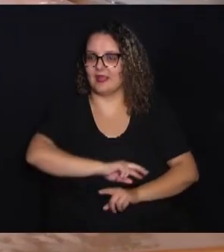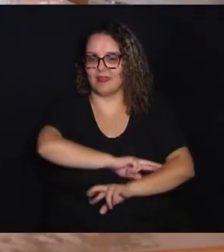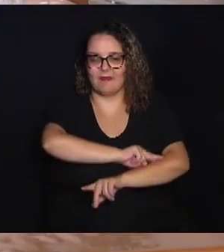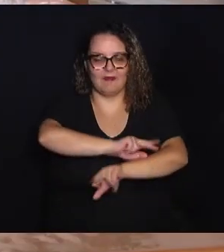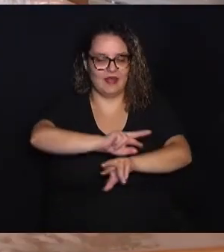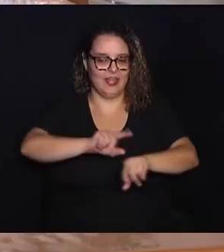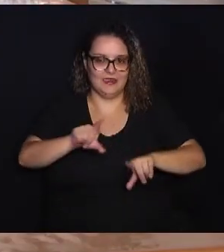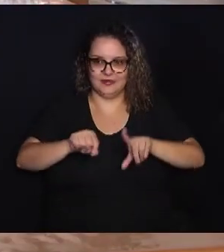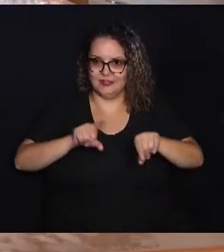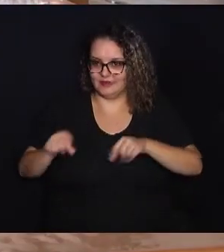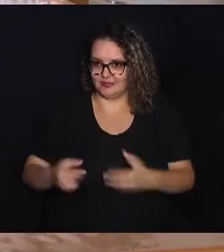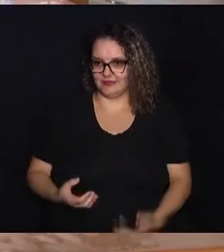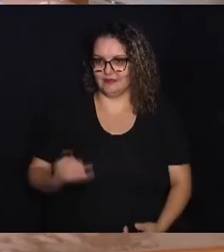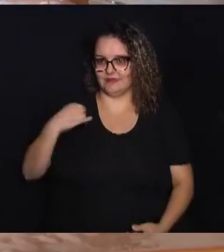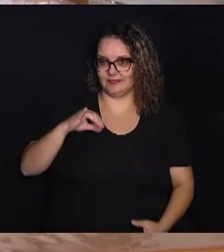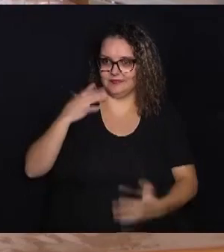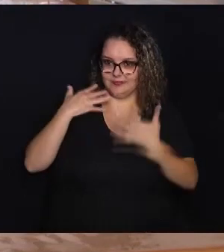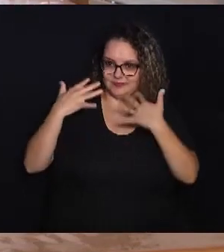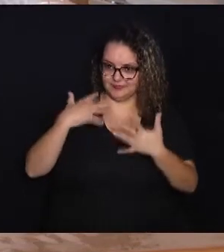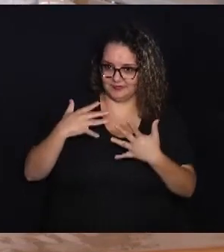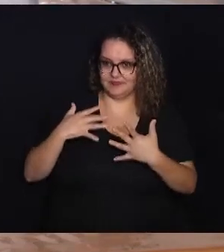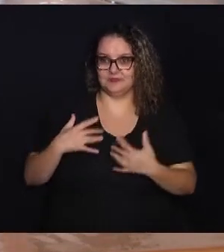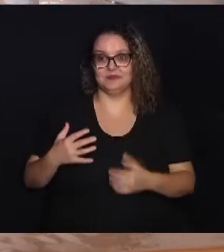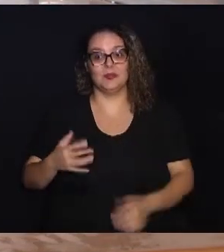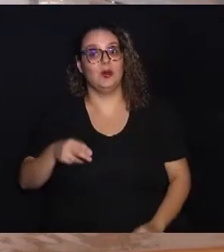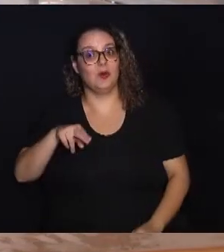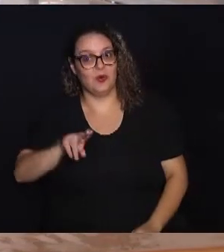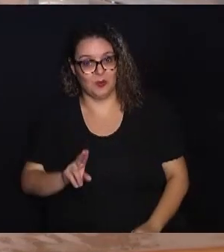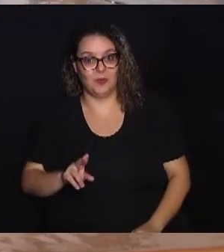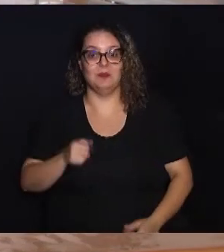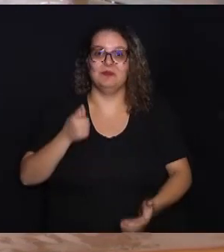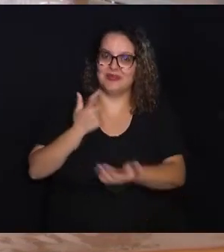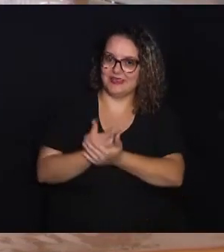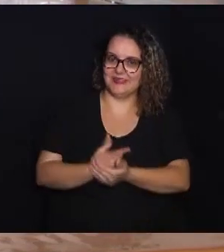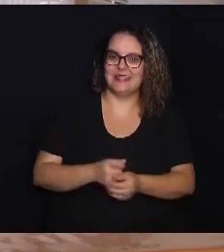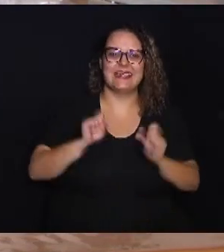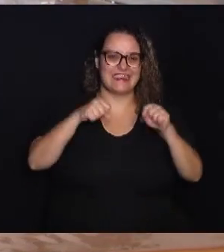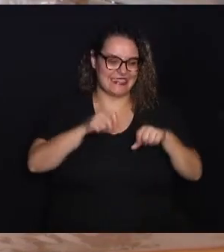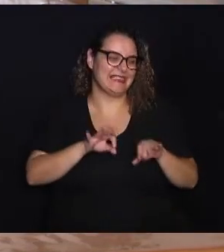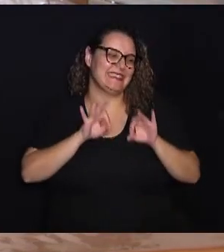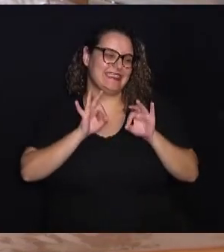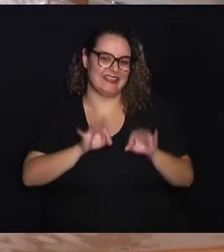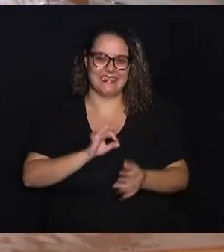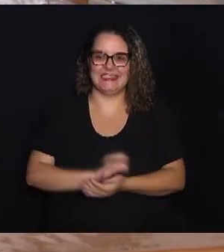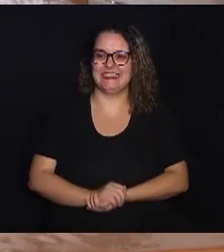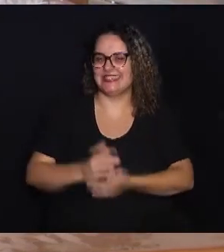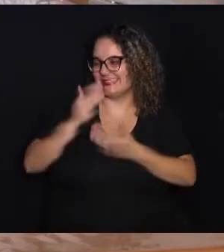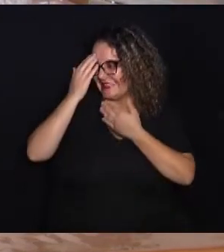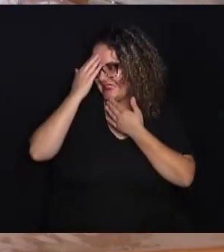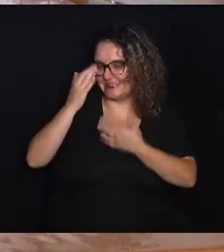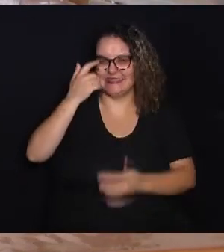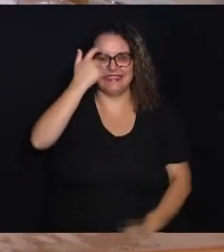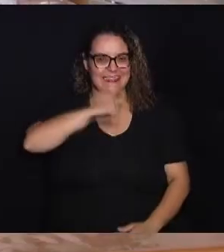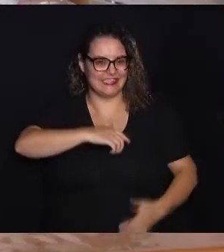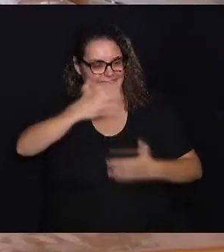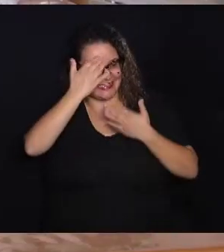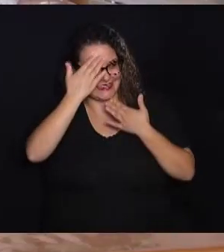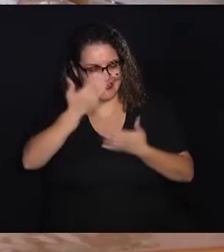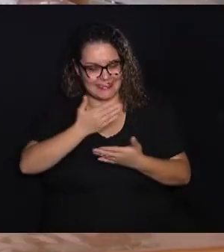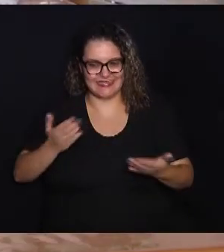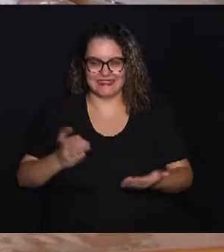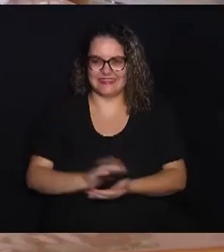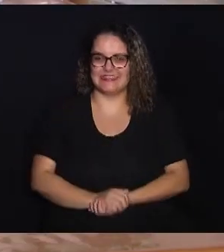paralelo. A gente vai dar a voltinha aqui. Uma volta. 1,